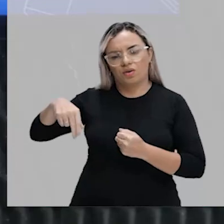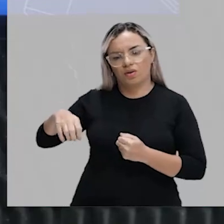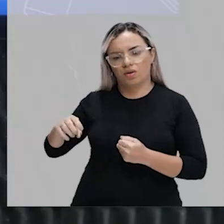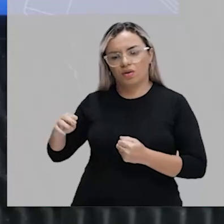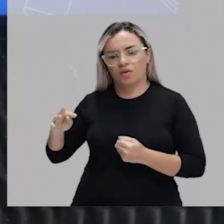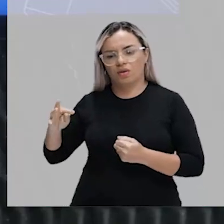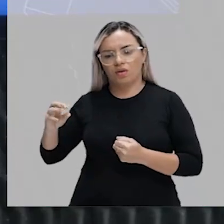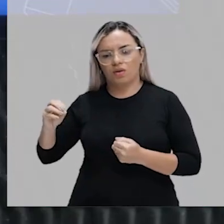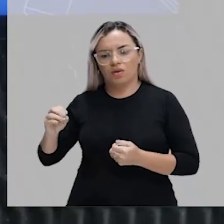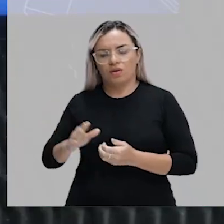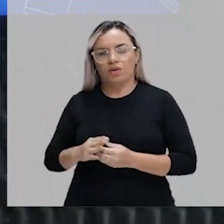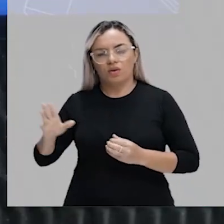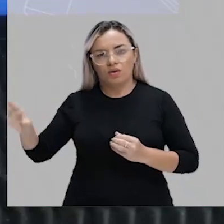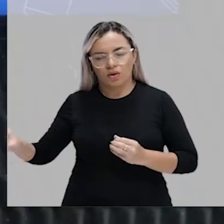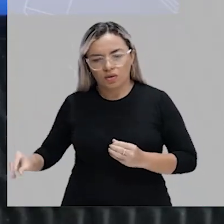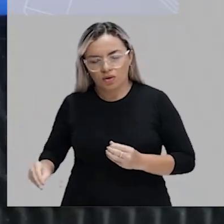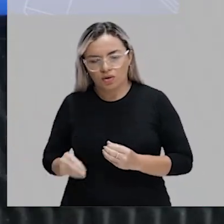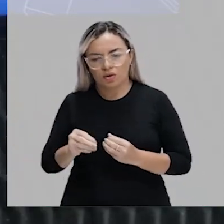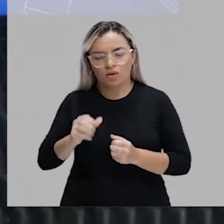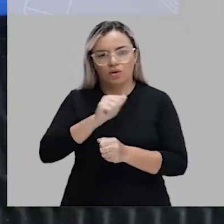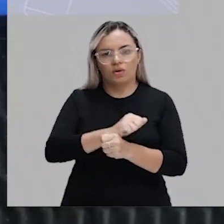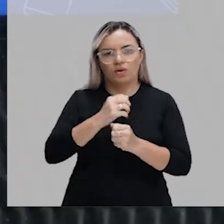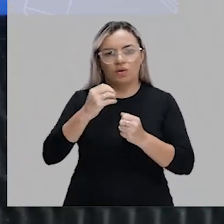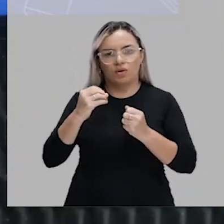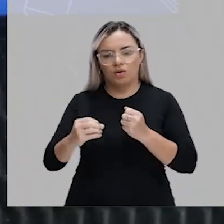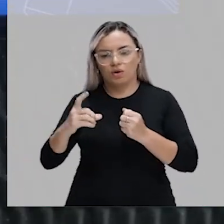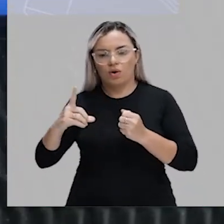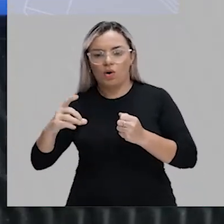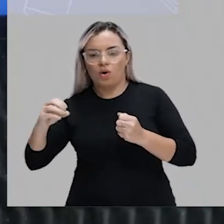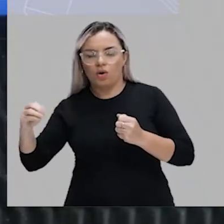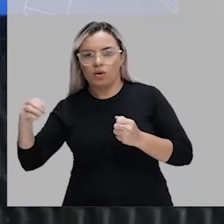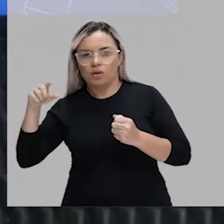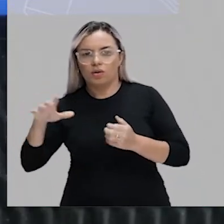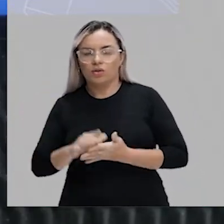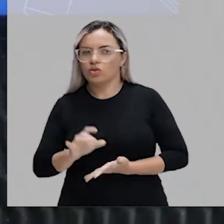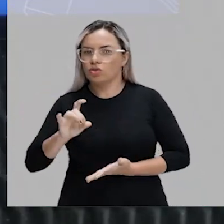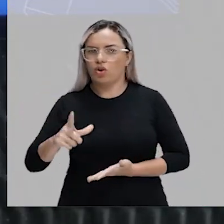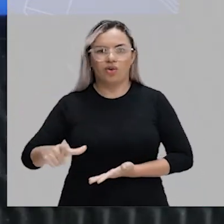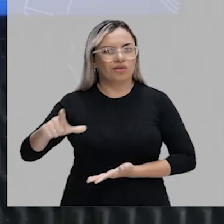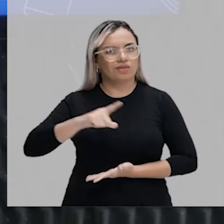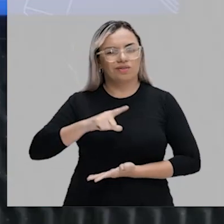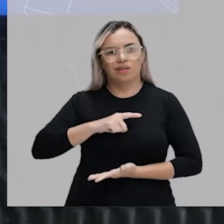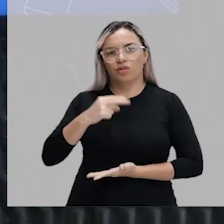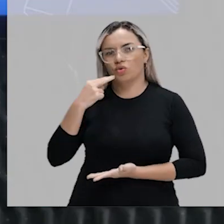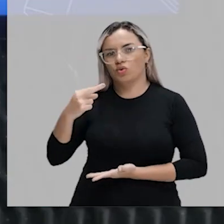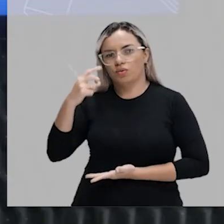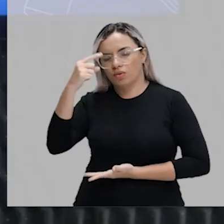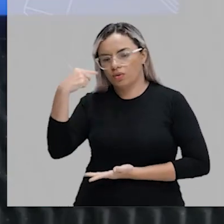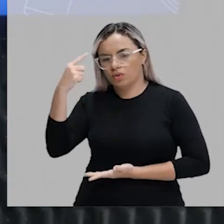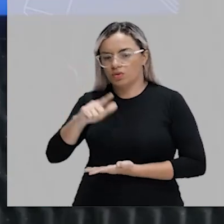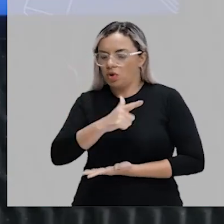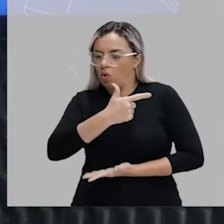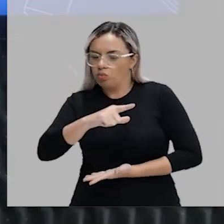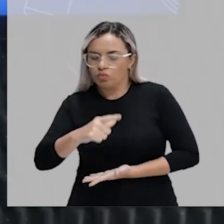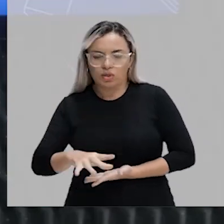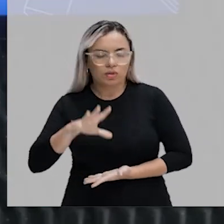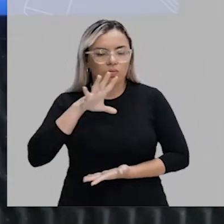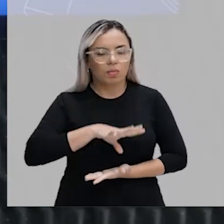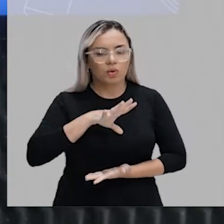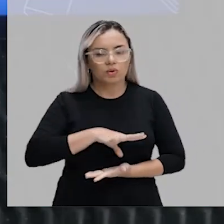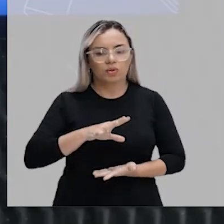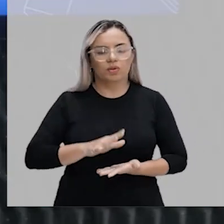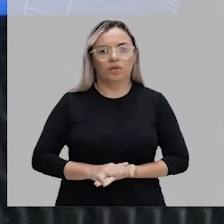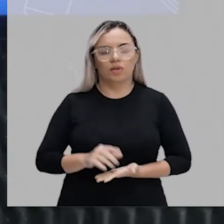são acompanhados pelo artigo neutro lo, que só tem na língua espanhola. Não tem no português o artigo neutro.